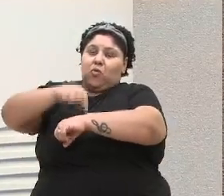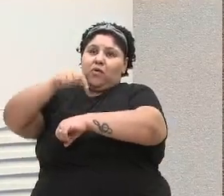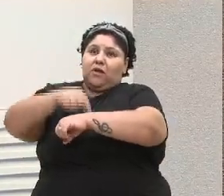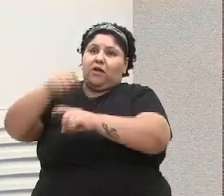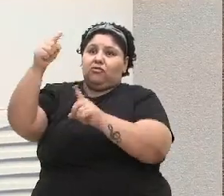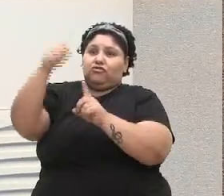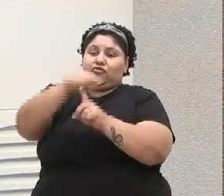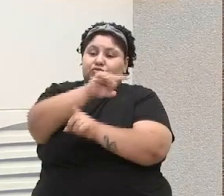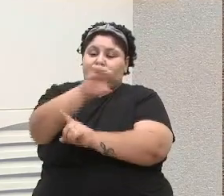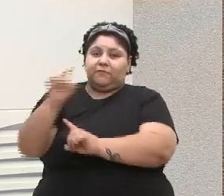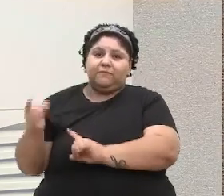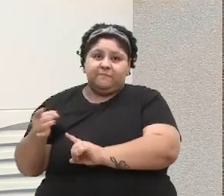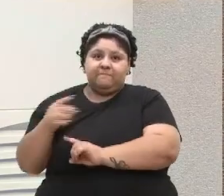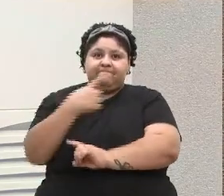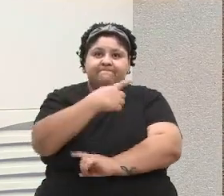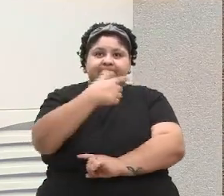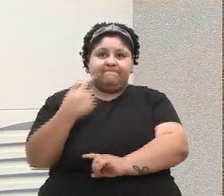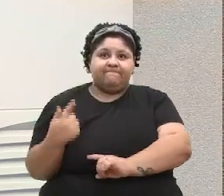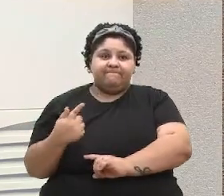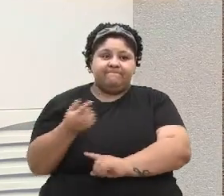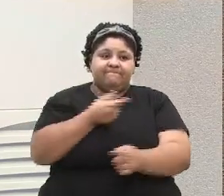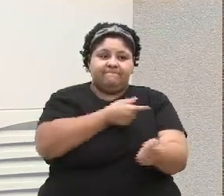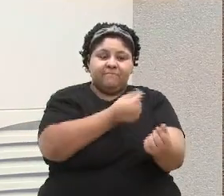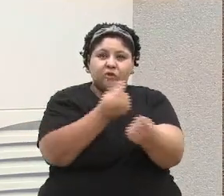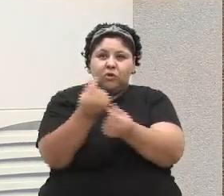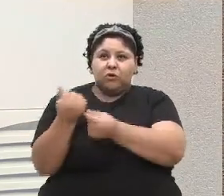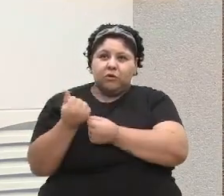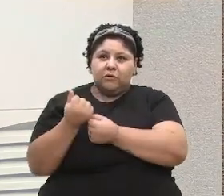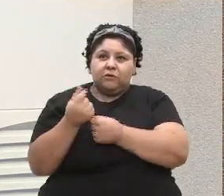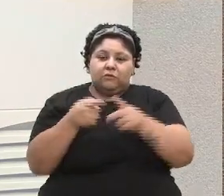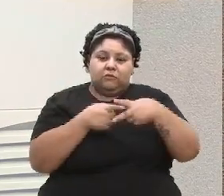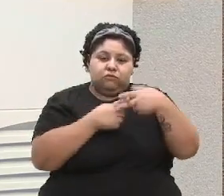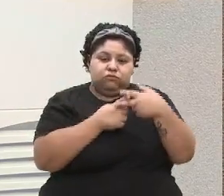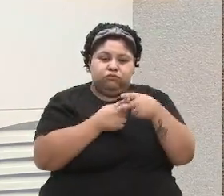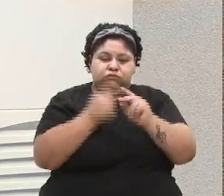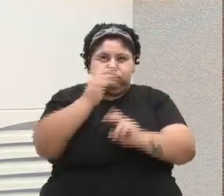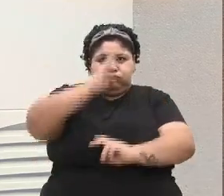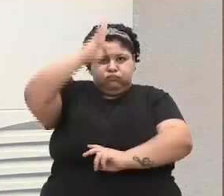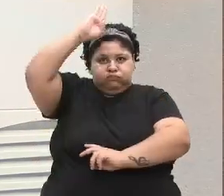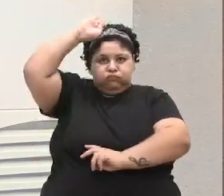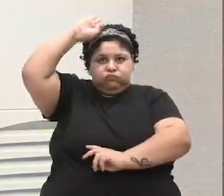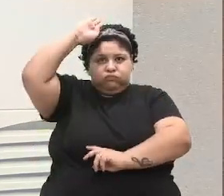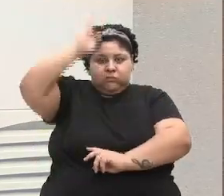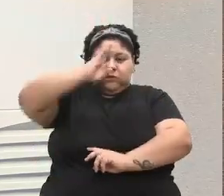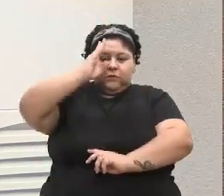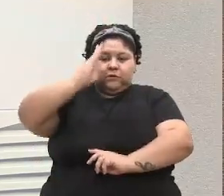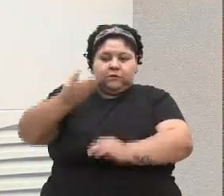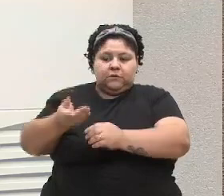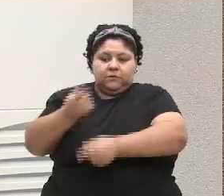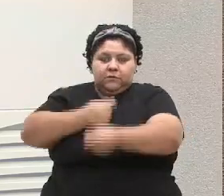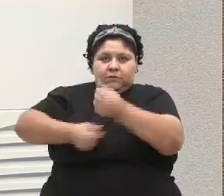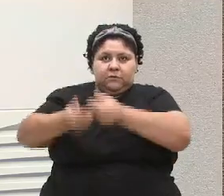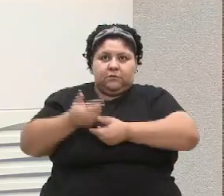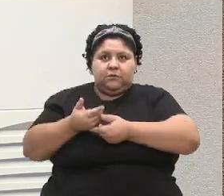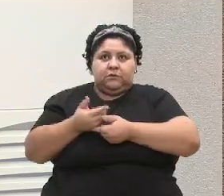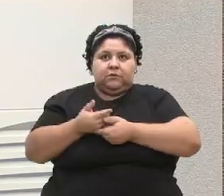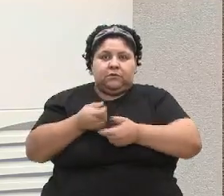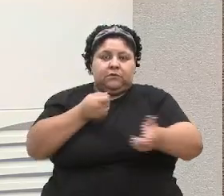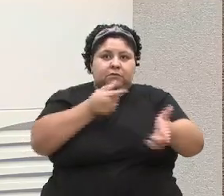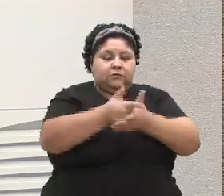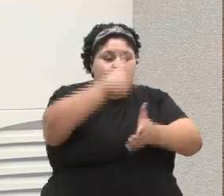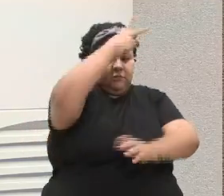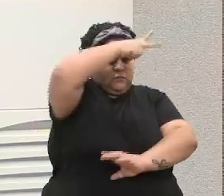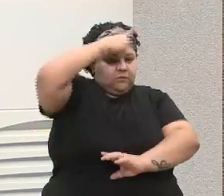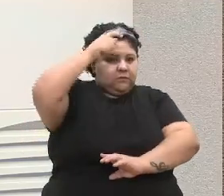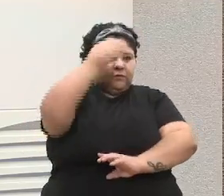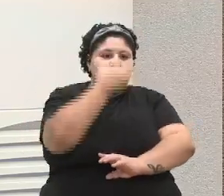registrado. 17. Os custos para manutenção do Corpo de Bombeiros destinado a atender exclusivamente o aeroporto são pagos pelo município de Caxias do